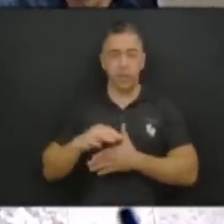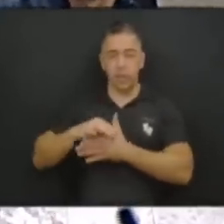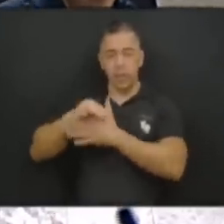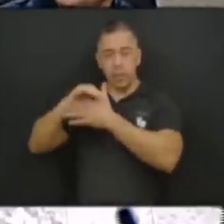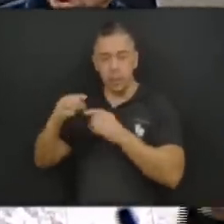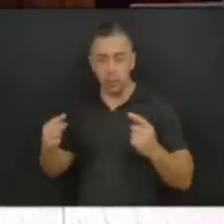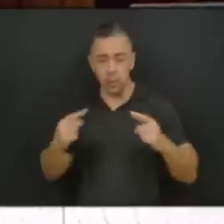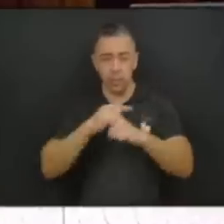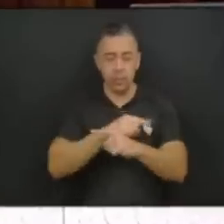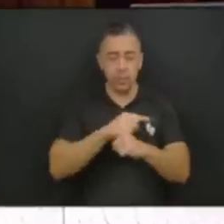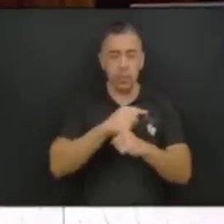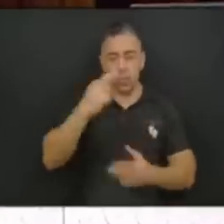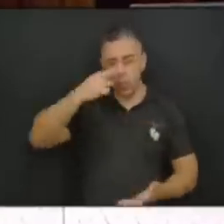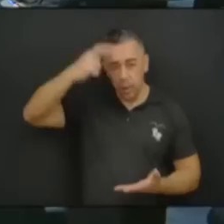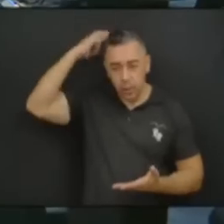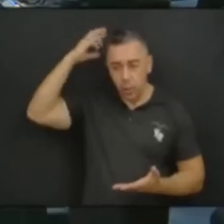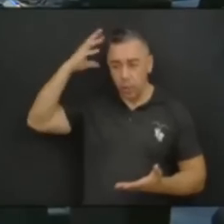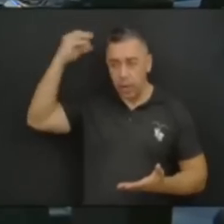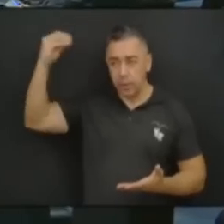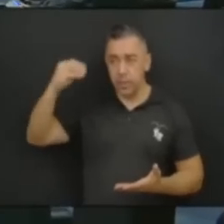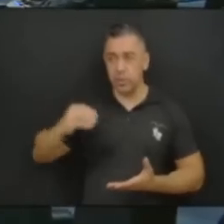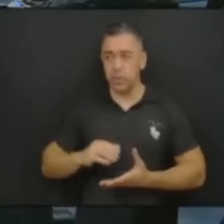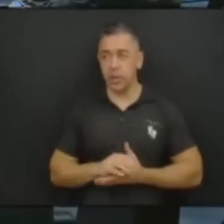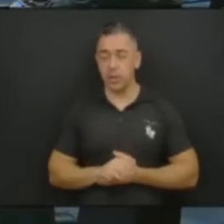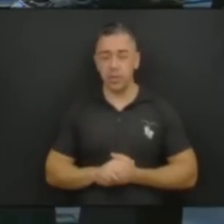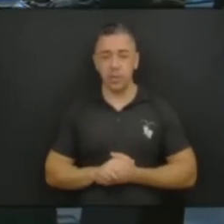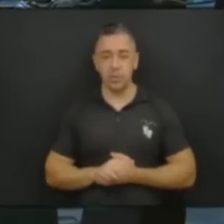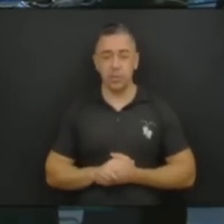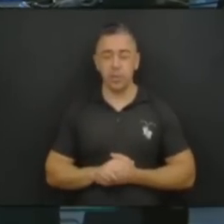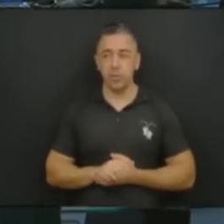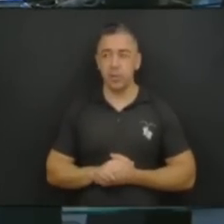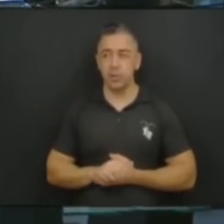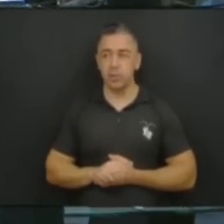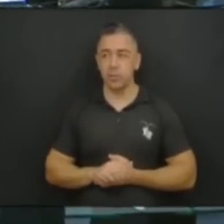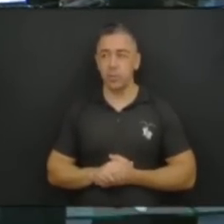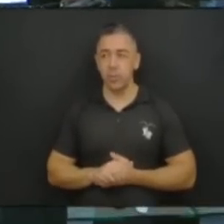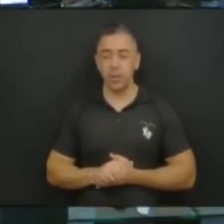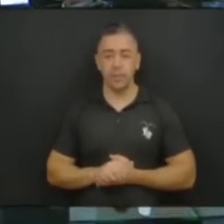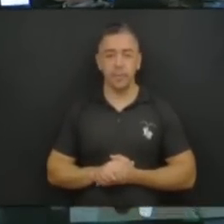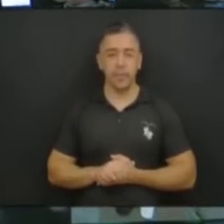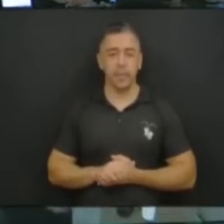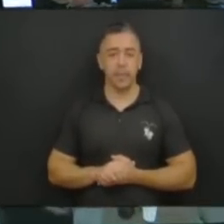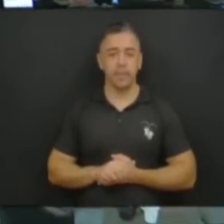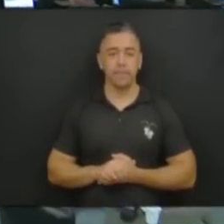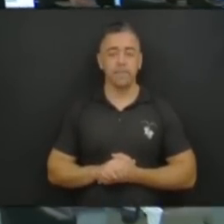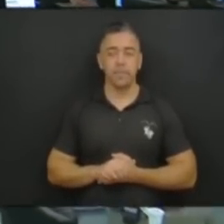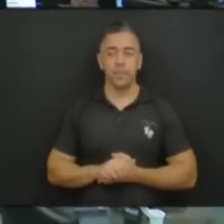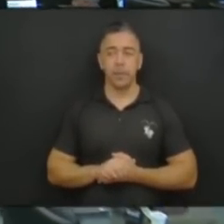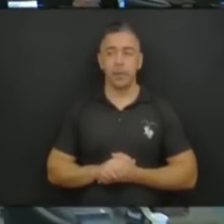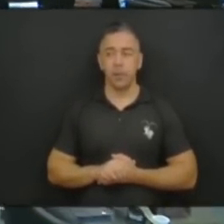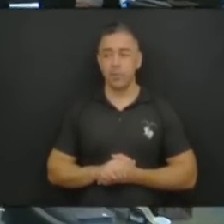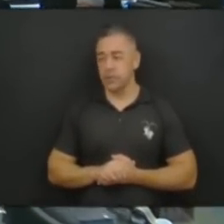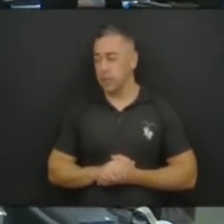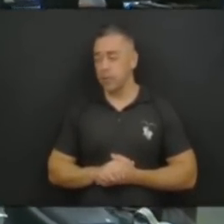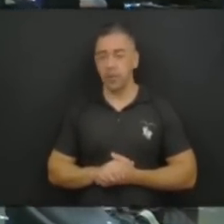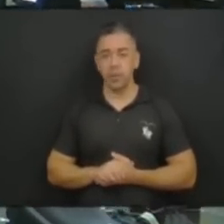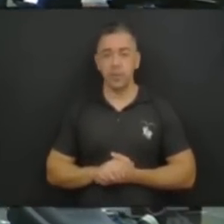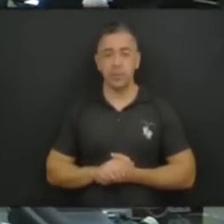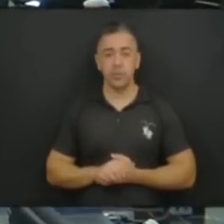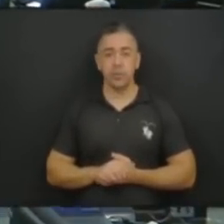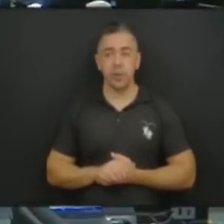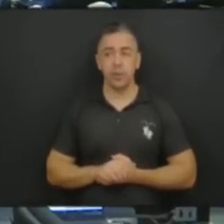oposição Deputado Requião filho E aí o trabalho de volta